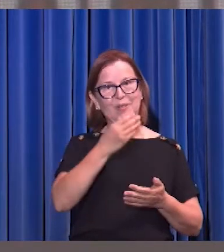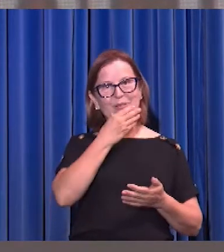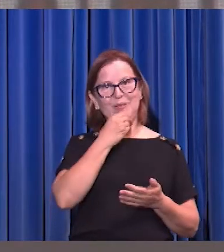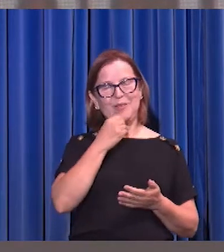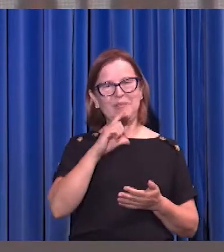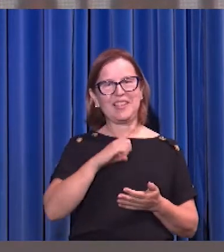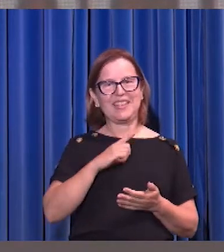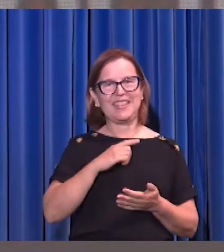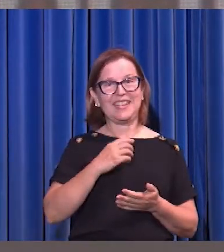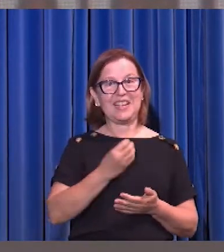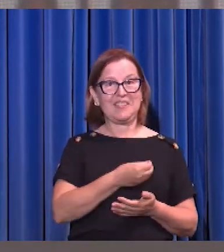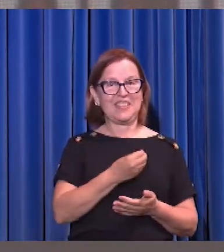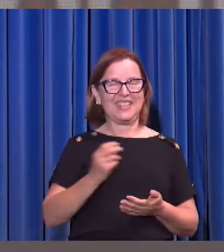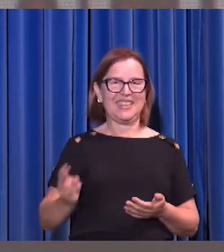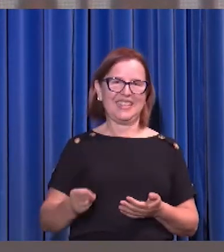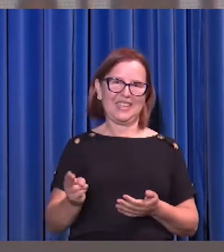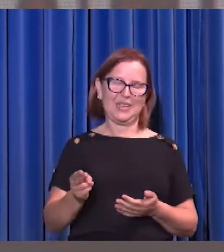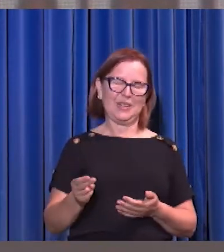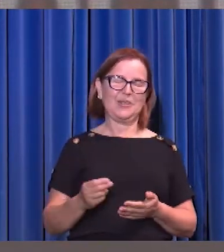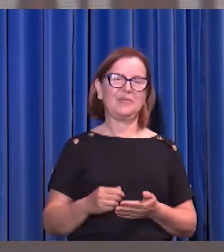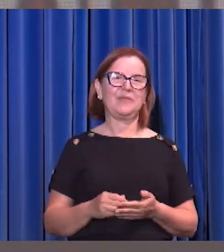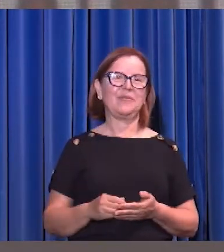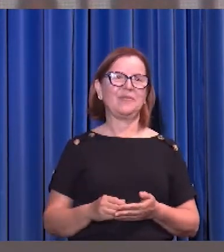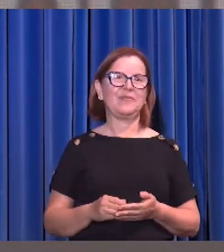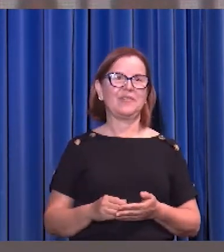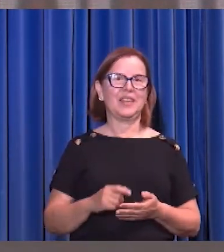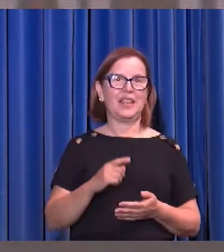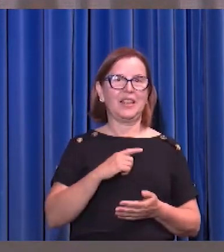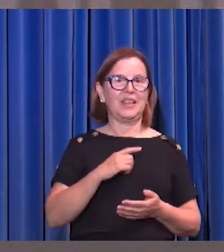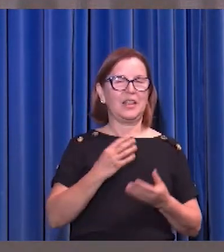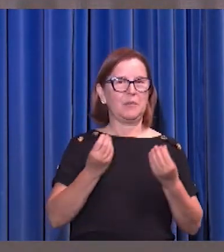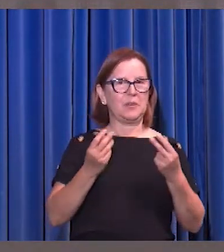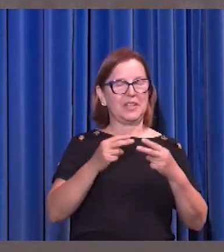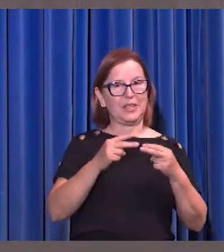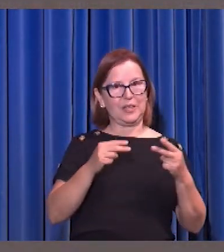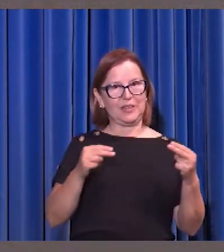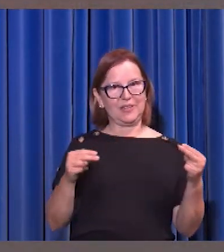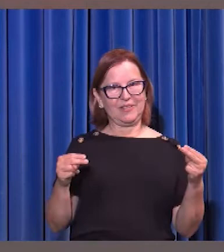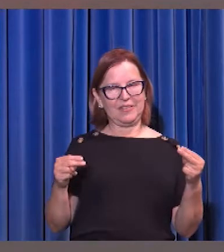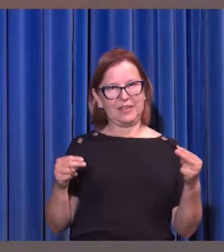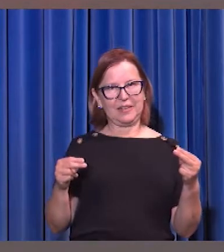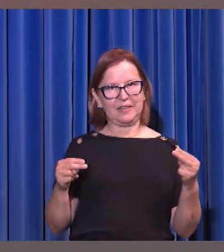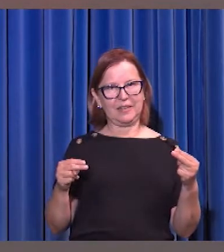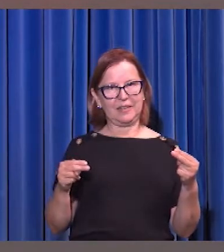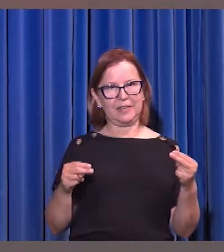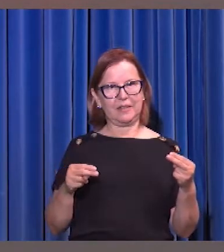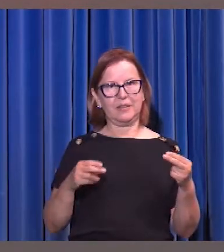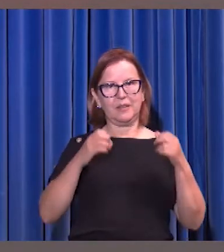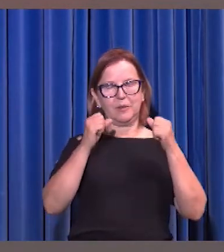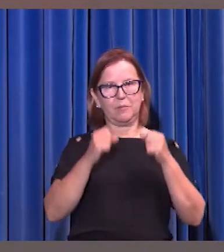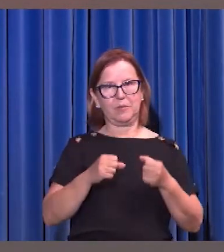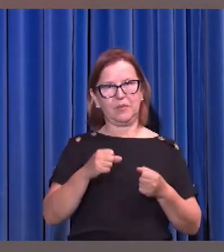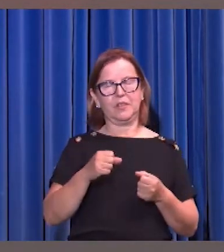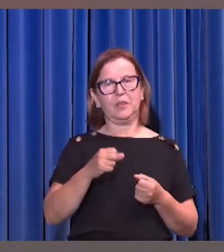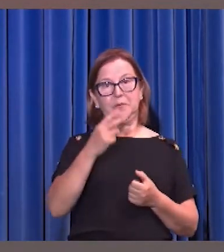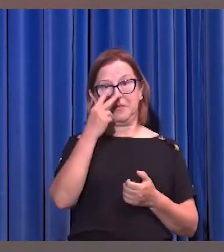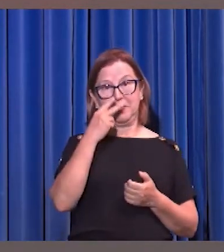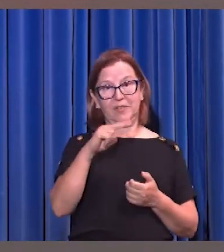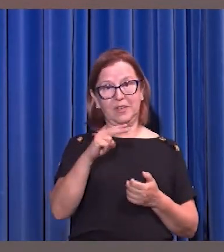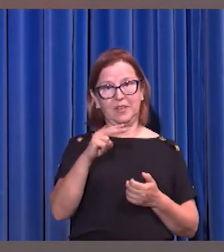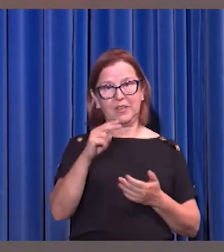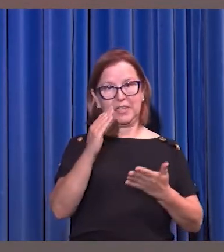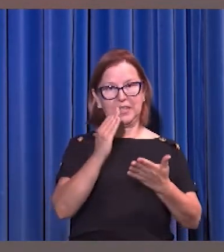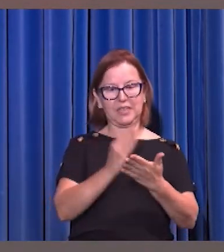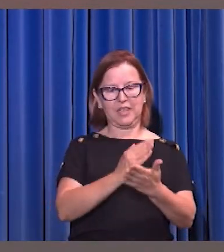eterna. Então existem muitas coisas aqui, nós podemos ver, que separam